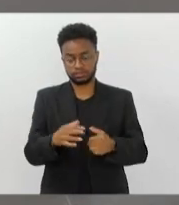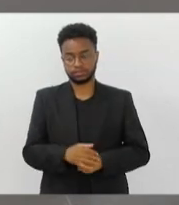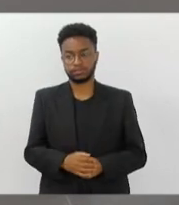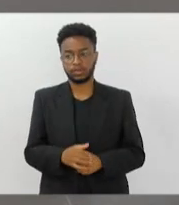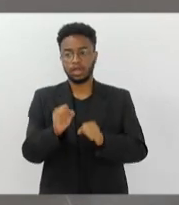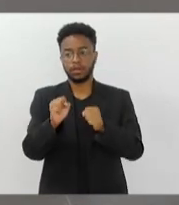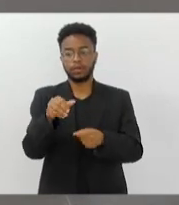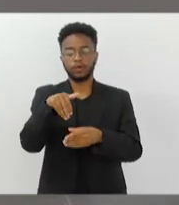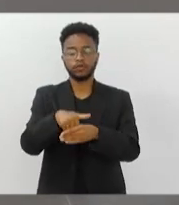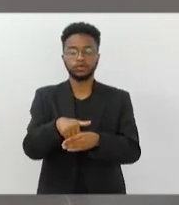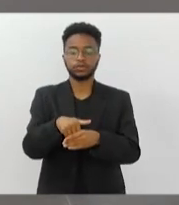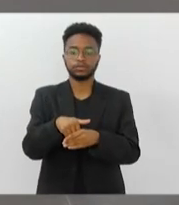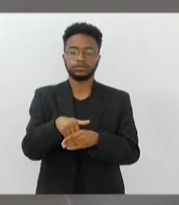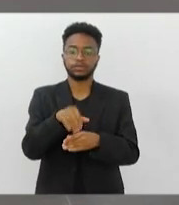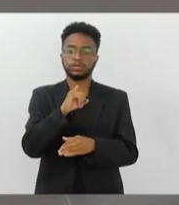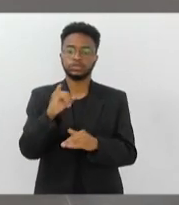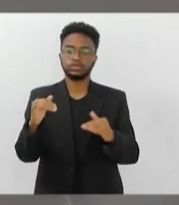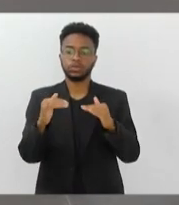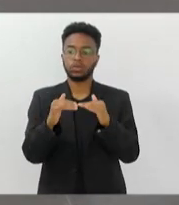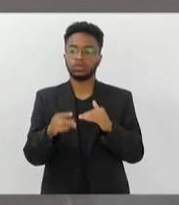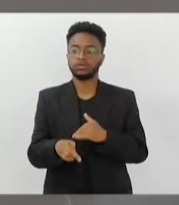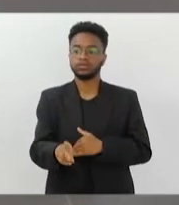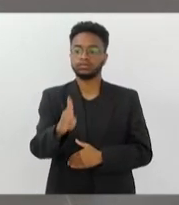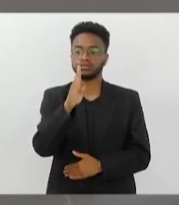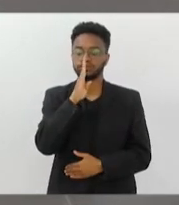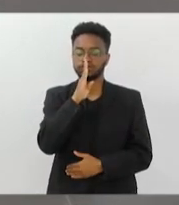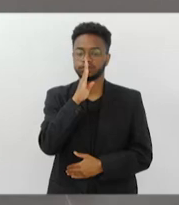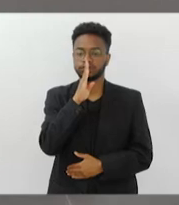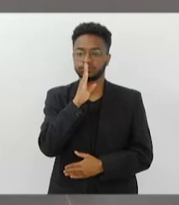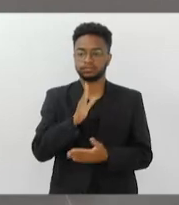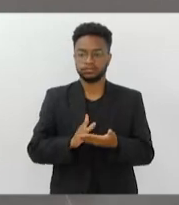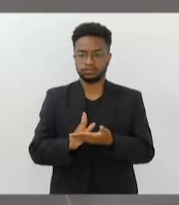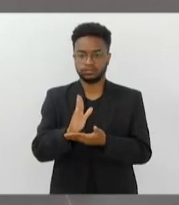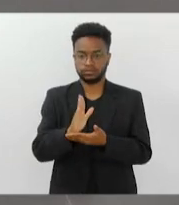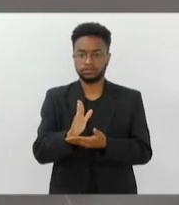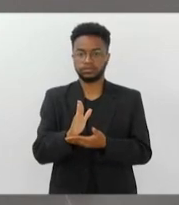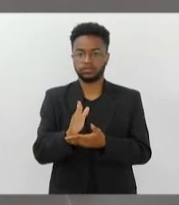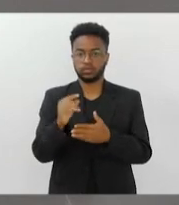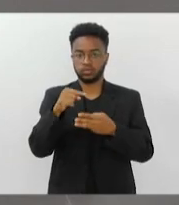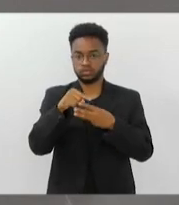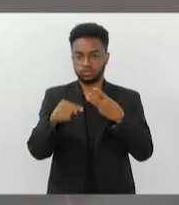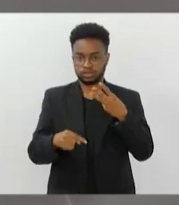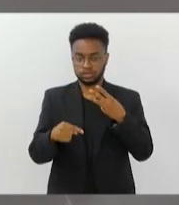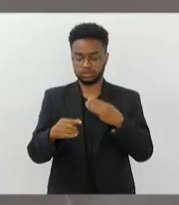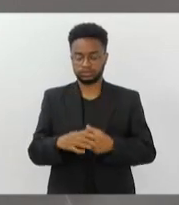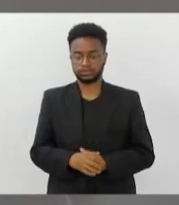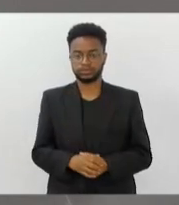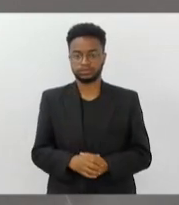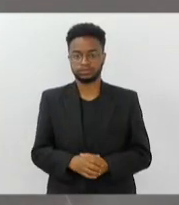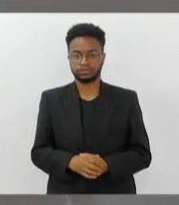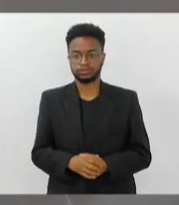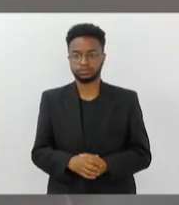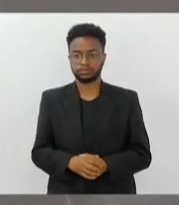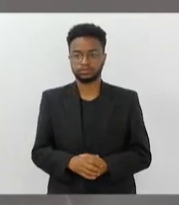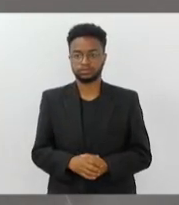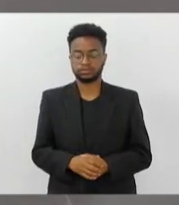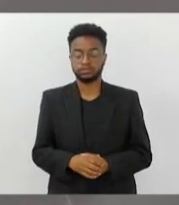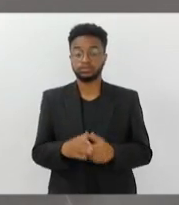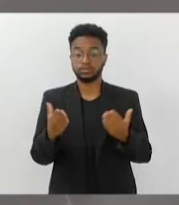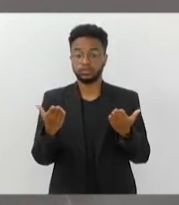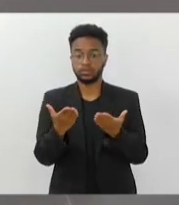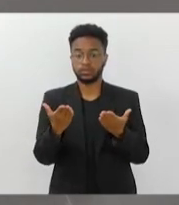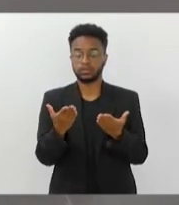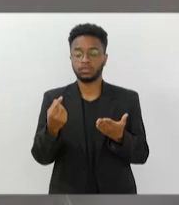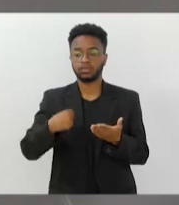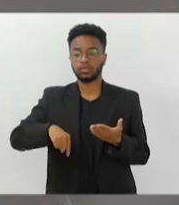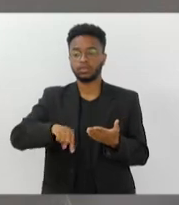Em votação, senhores que acordam permaneçam como estão, aprovados os três pareceres. Então agora nós